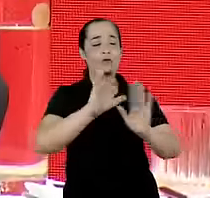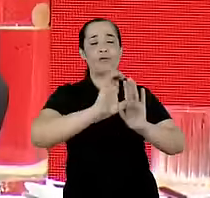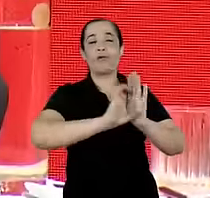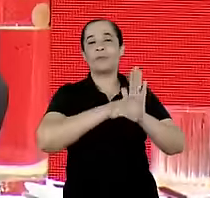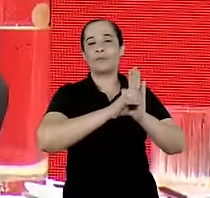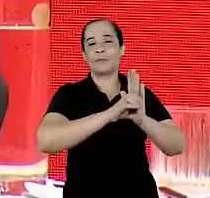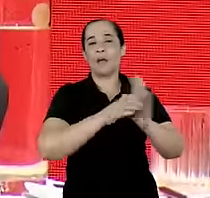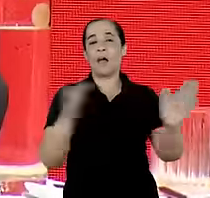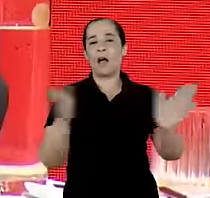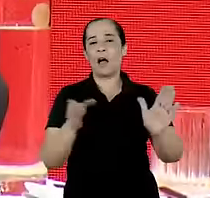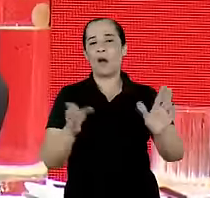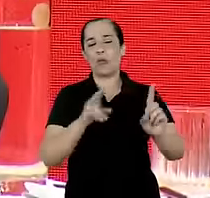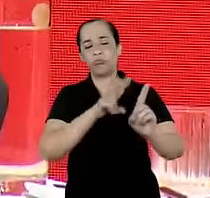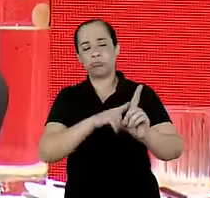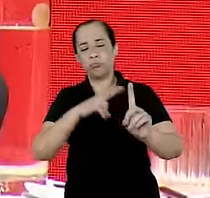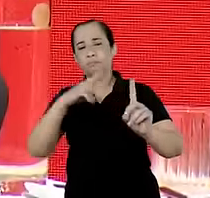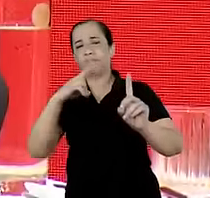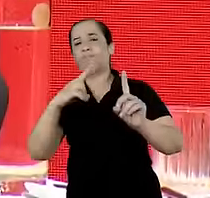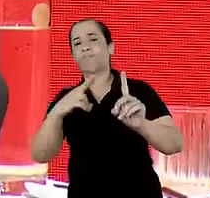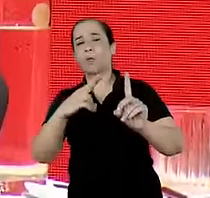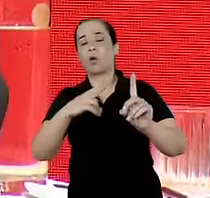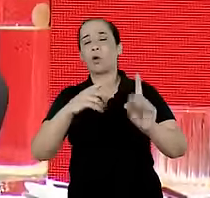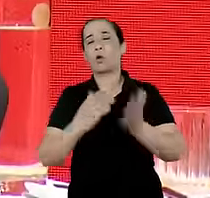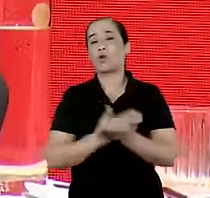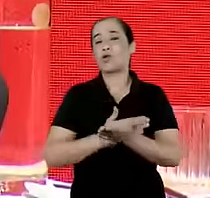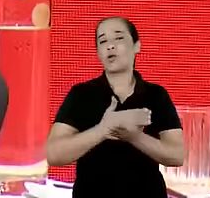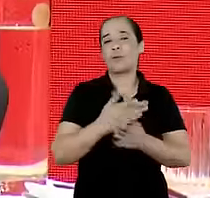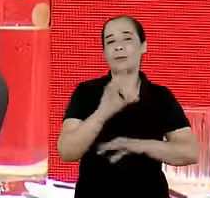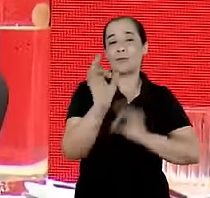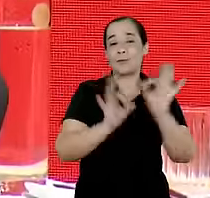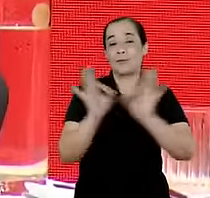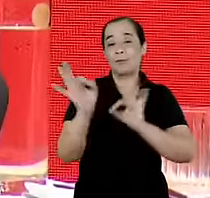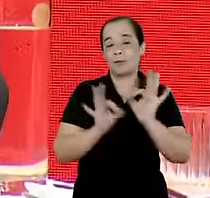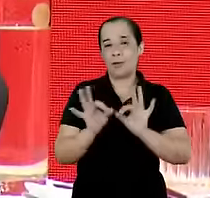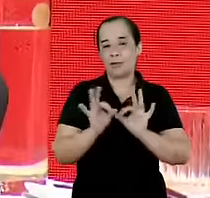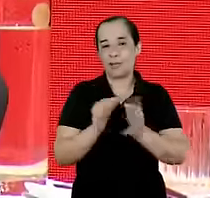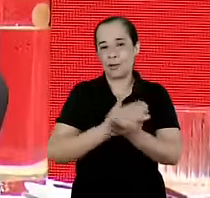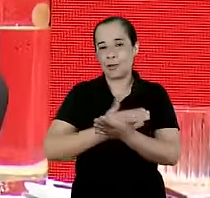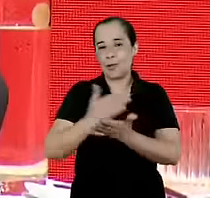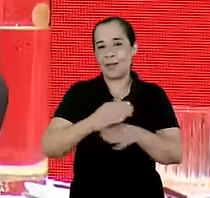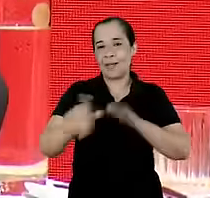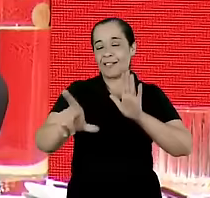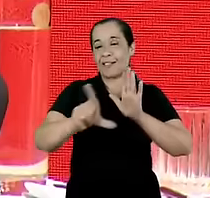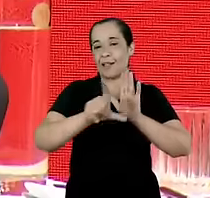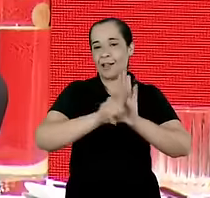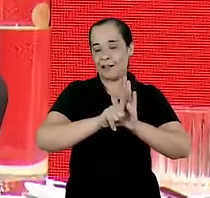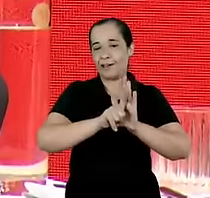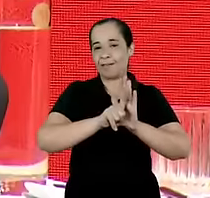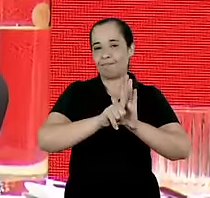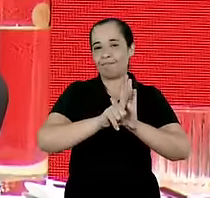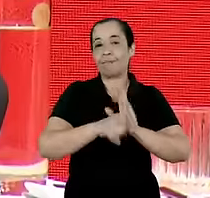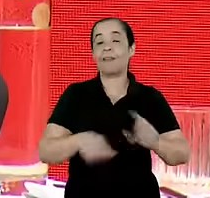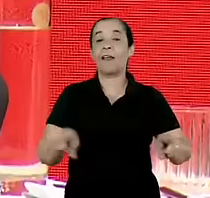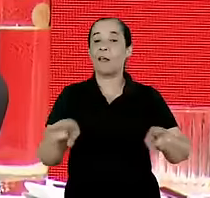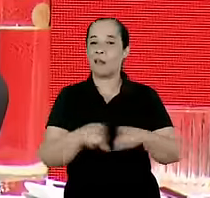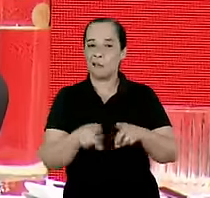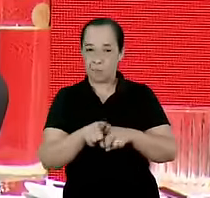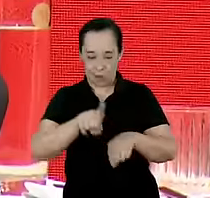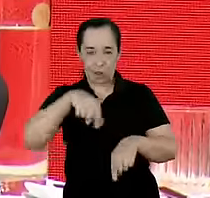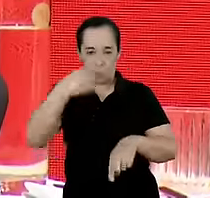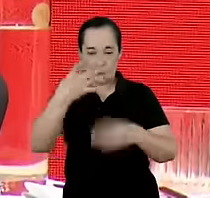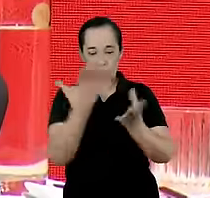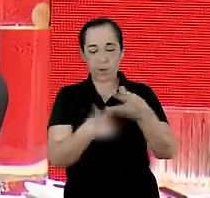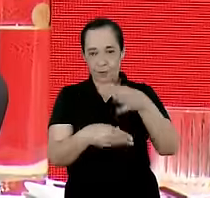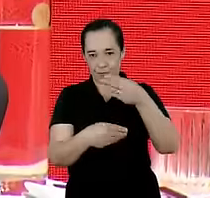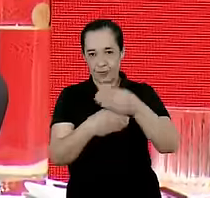Panorama em relação a esse início de processo de entrada em vigor da norma mais do que isso no final eu acho que tem uma